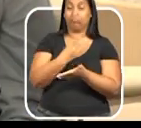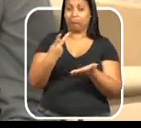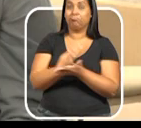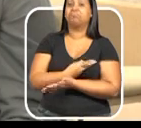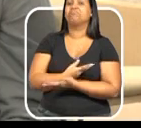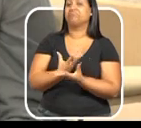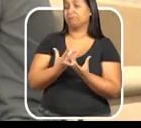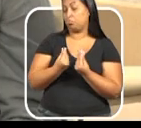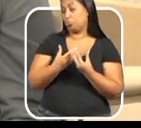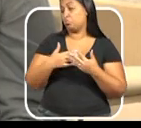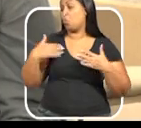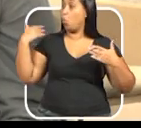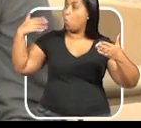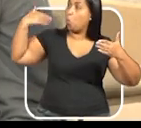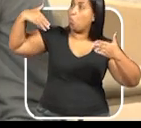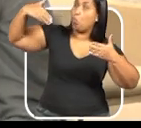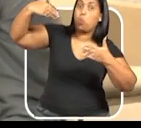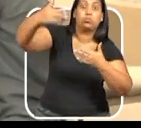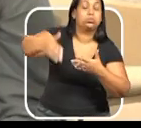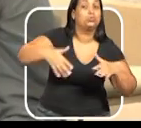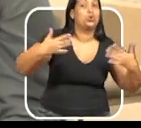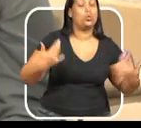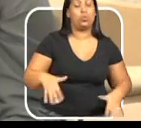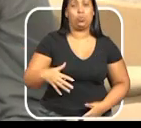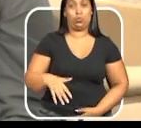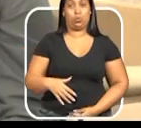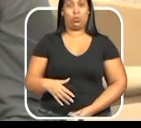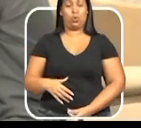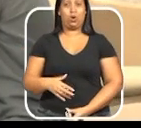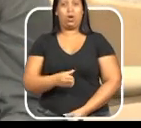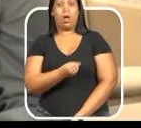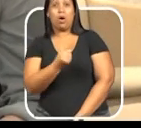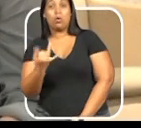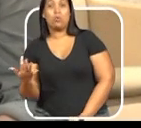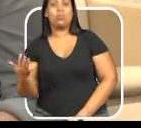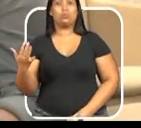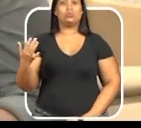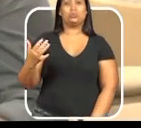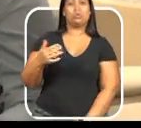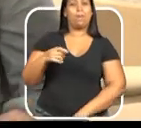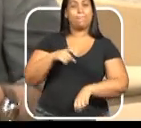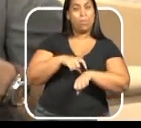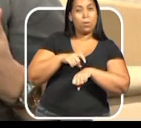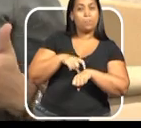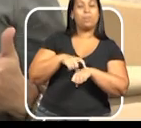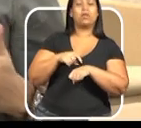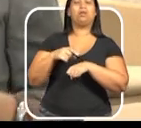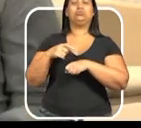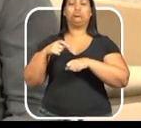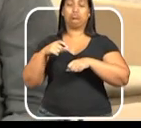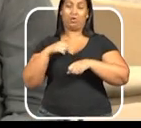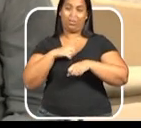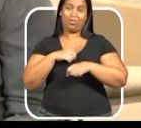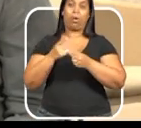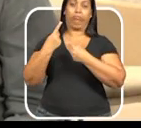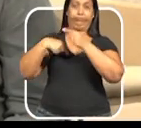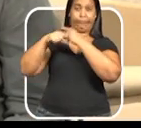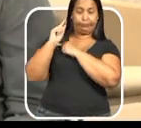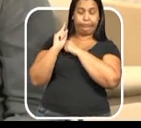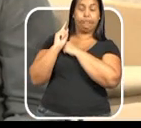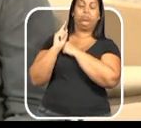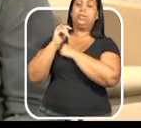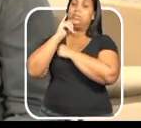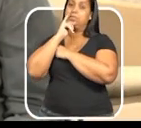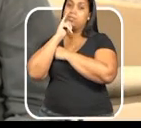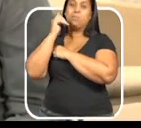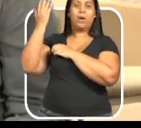Avançamos muito. Em alguns momentos históricos, nós temos muitos retrocessos, como